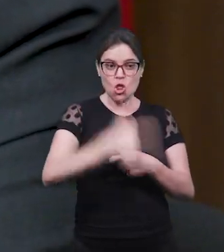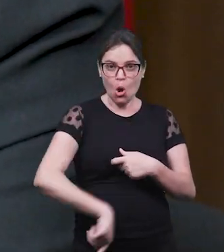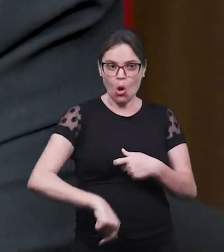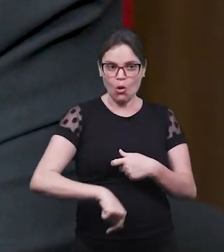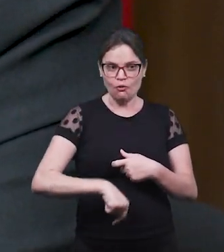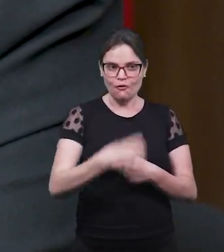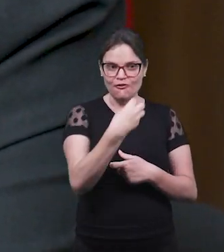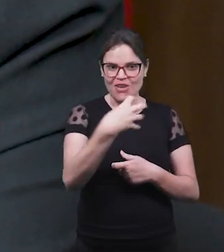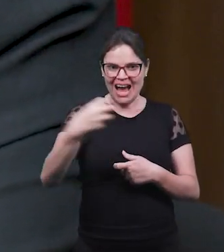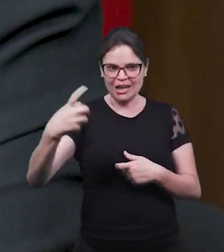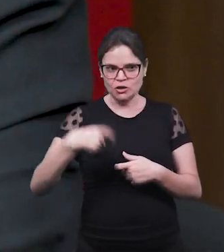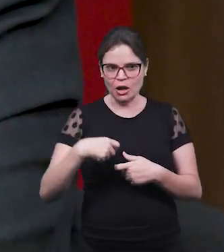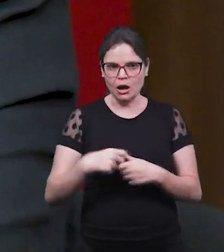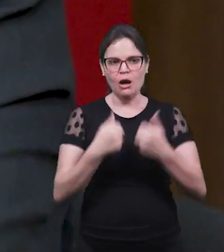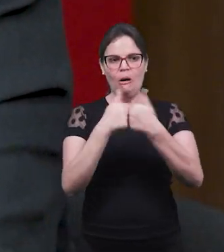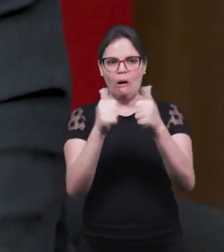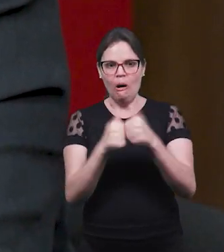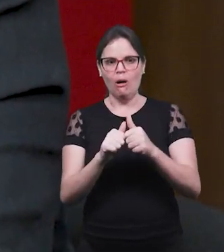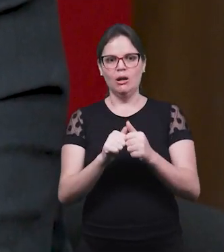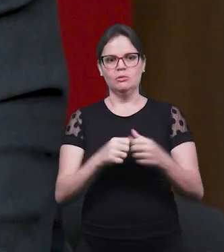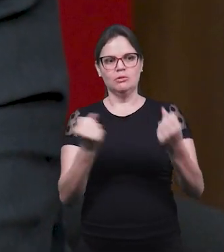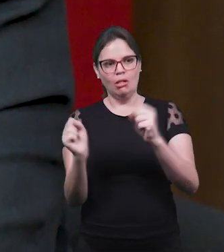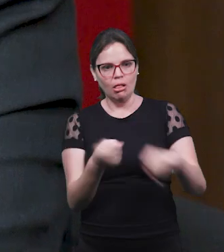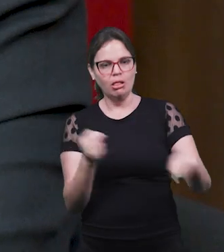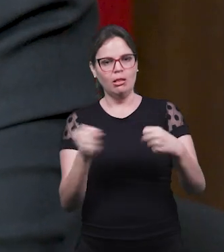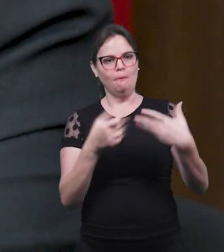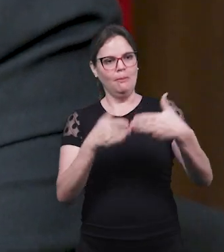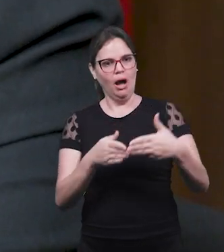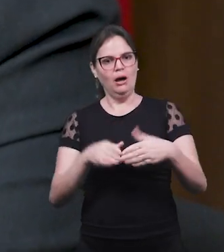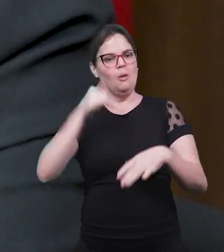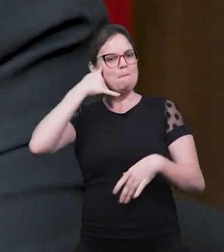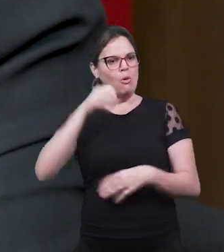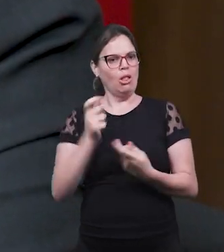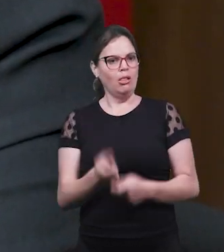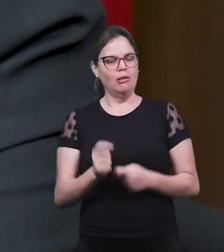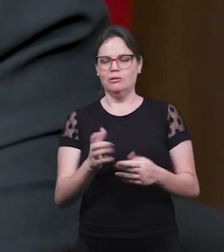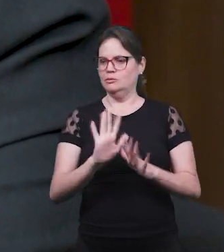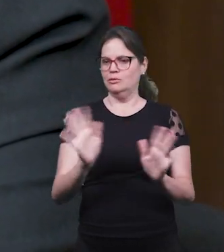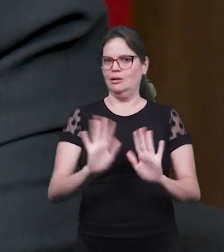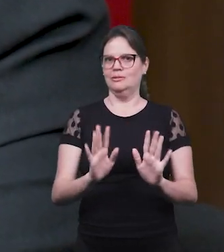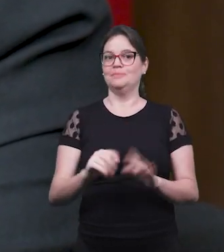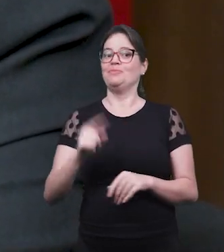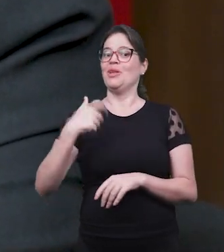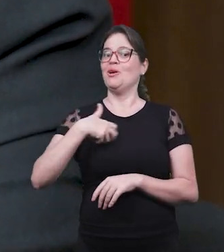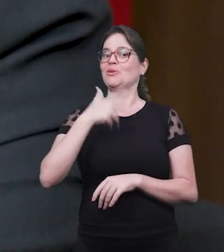viagem de novo, não. Decidido. E ela, olha só, nós estamos falando de